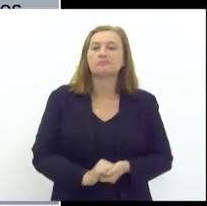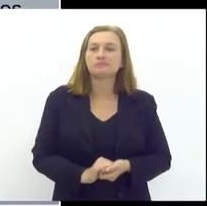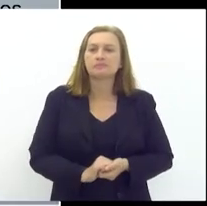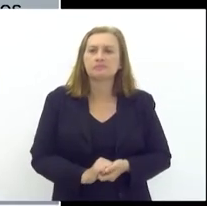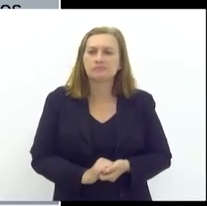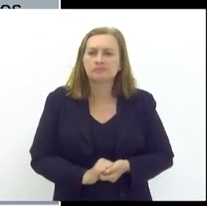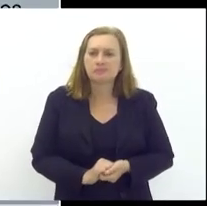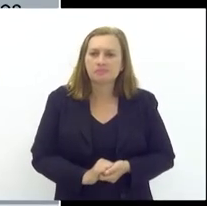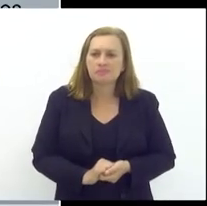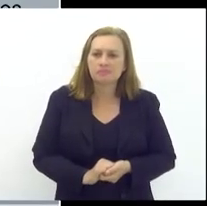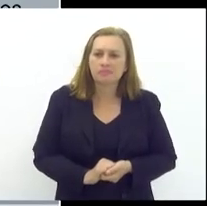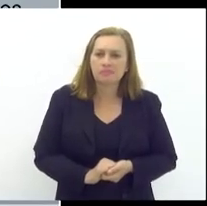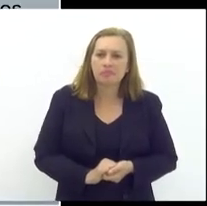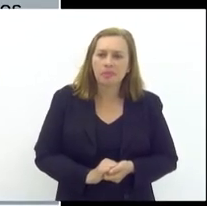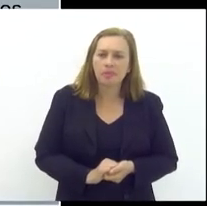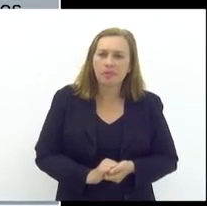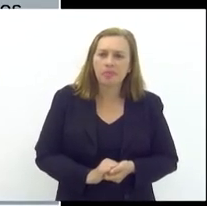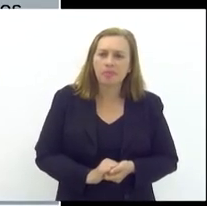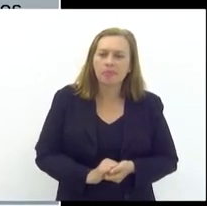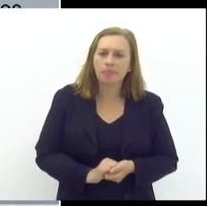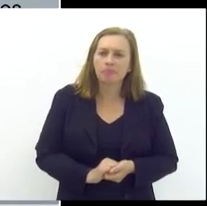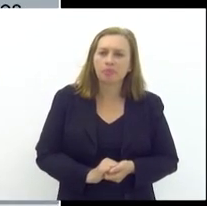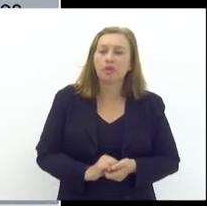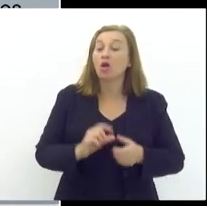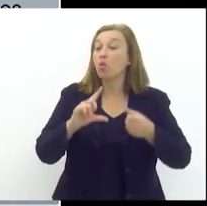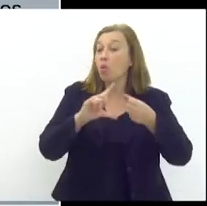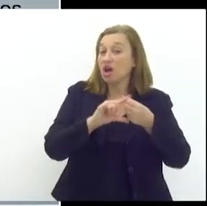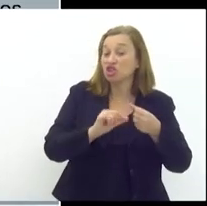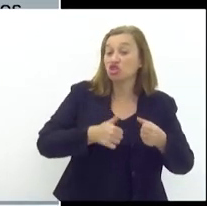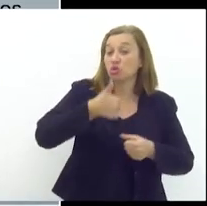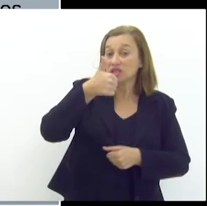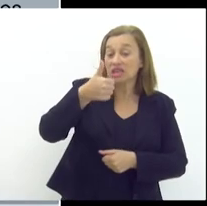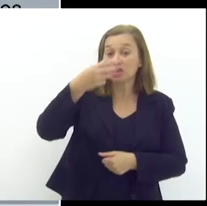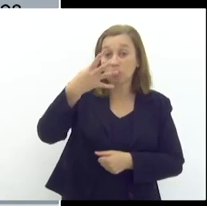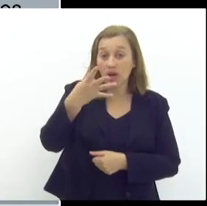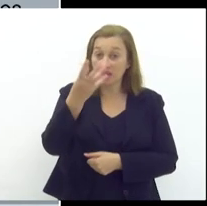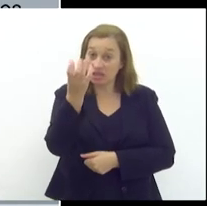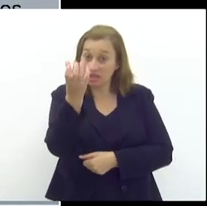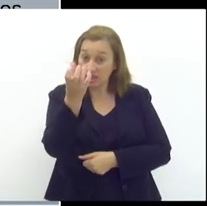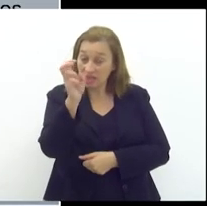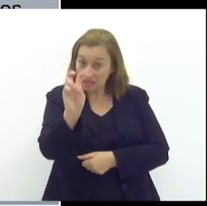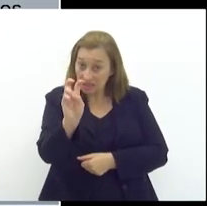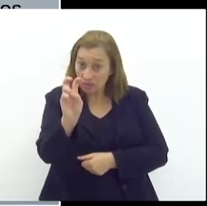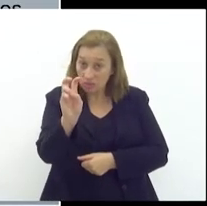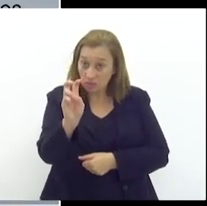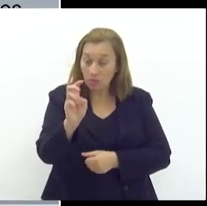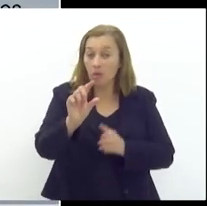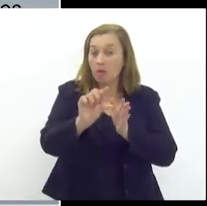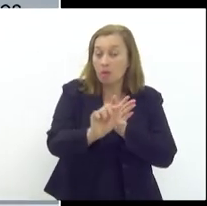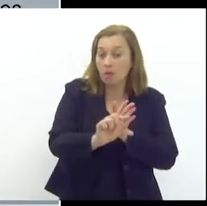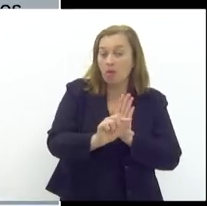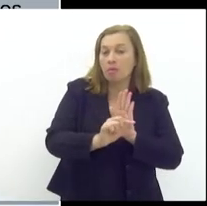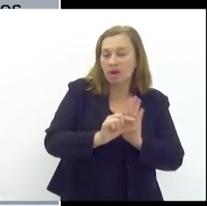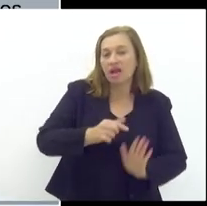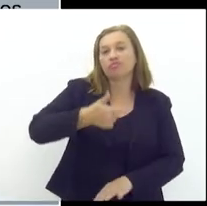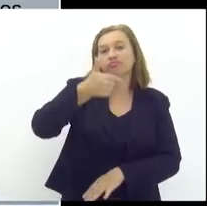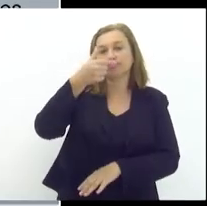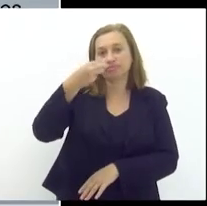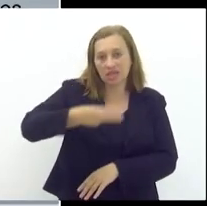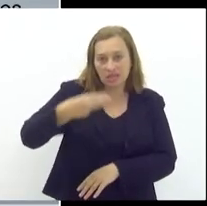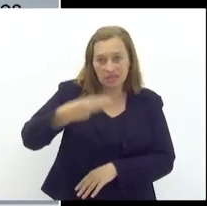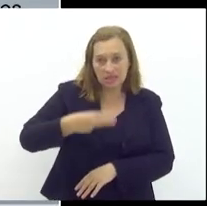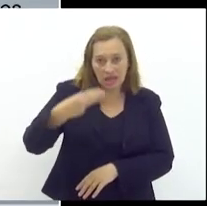seus municípios o artigo 145 parágrafo terceiro que tá lá no artigo primeiro